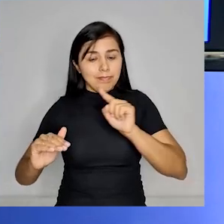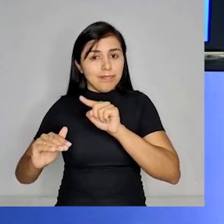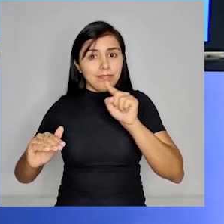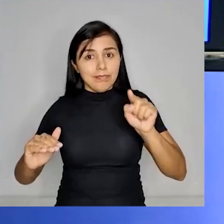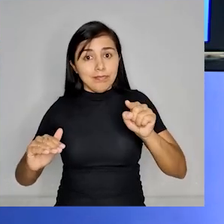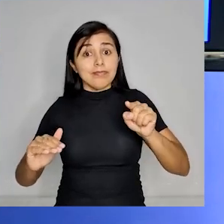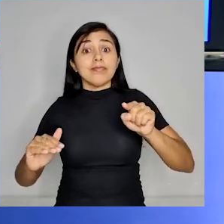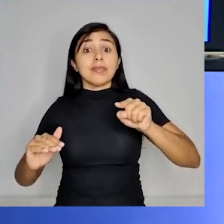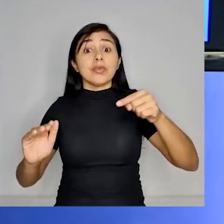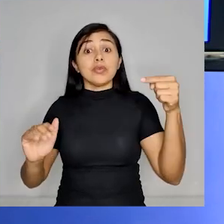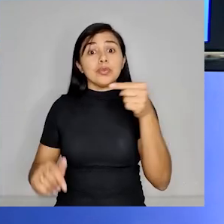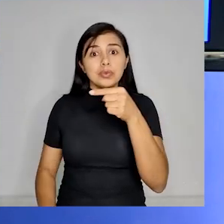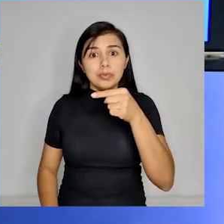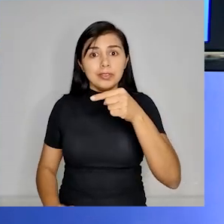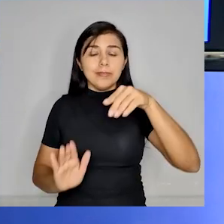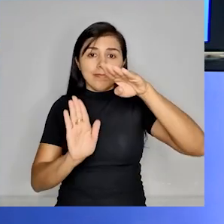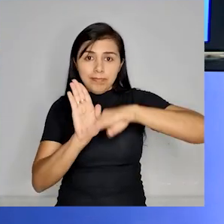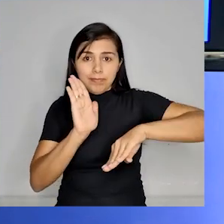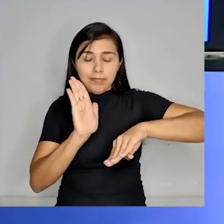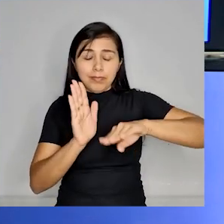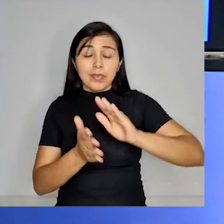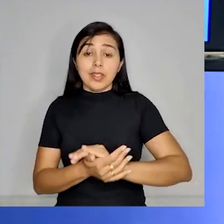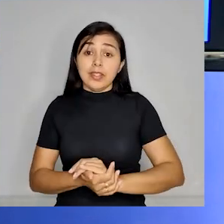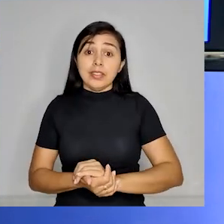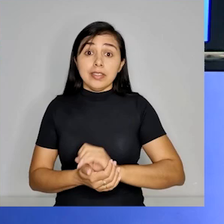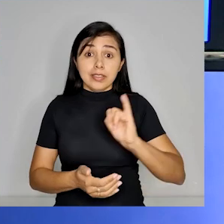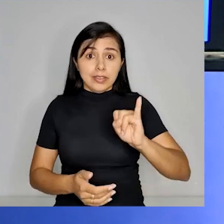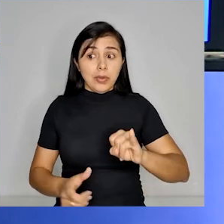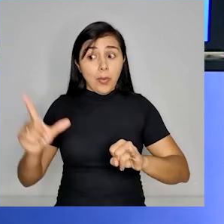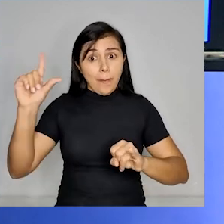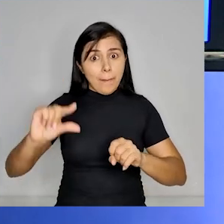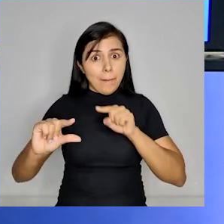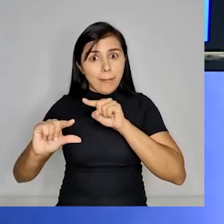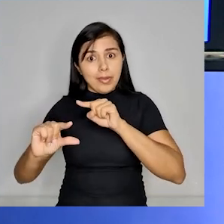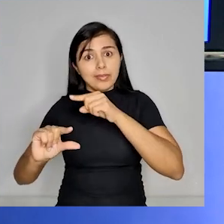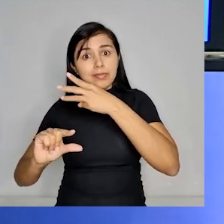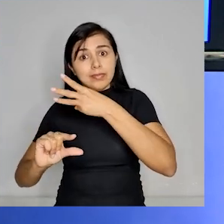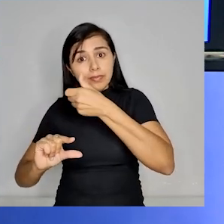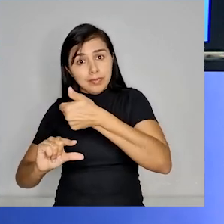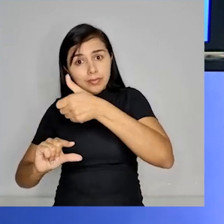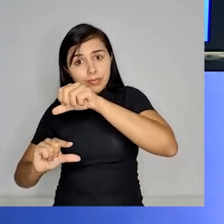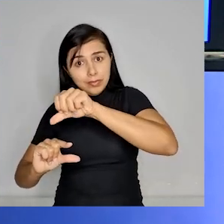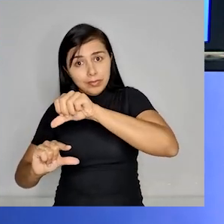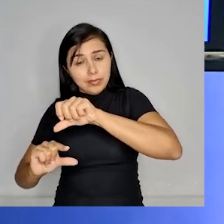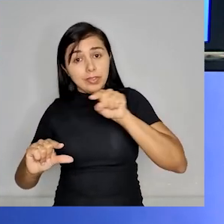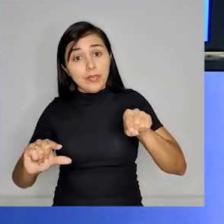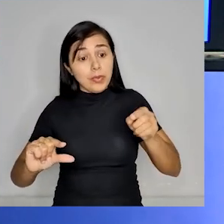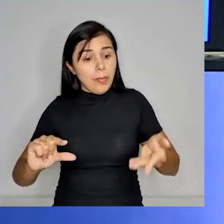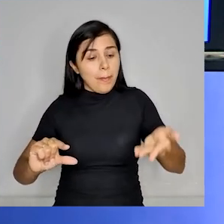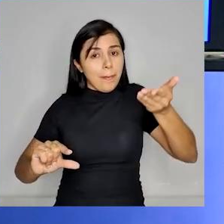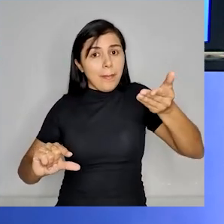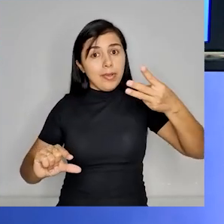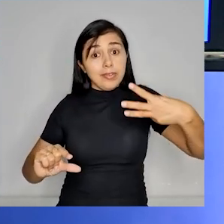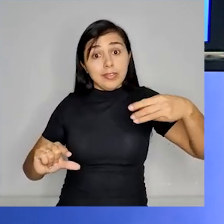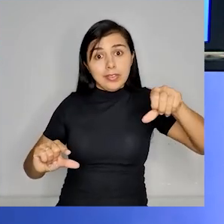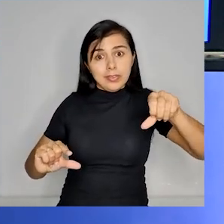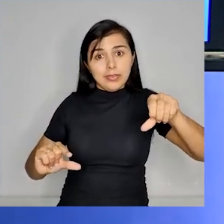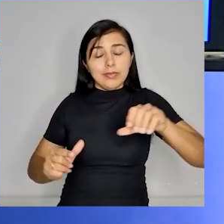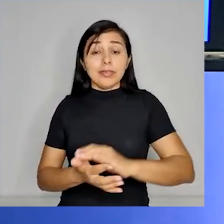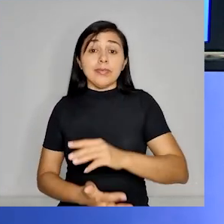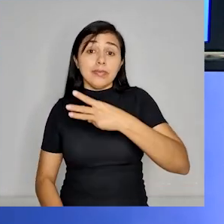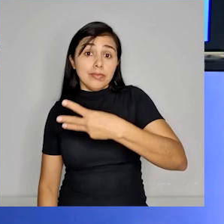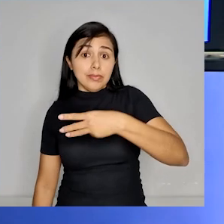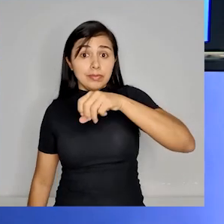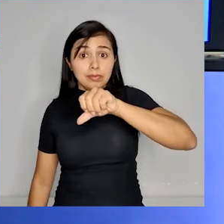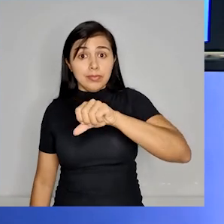para maior valor de temperatura temos 39 e para o menor valor temos 19. Fazendo essa